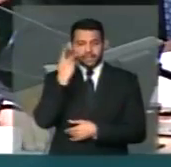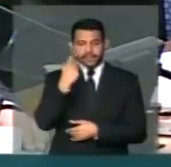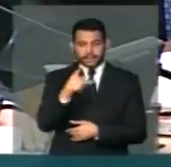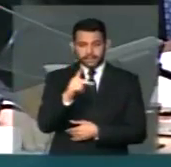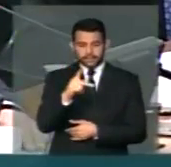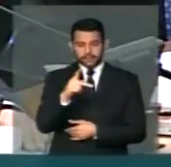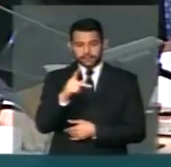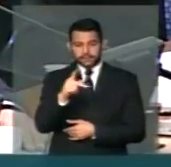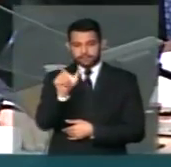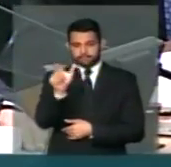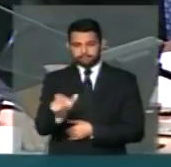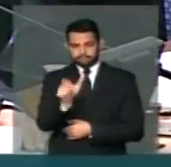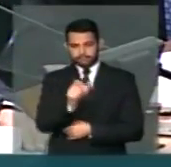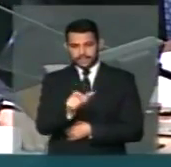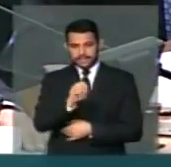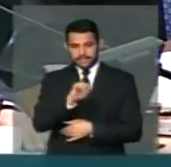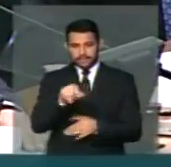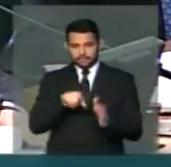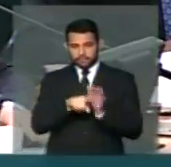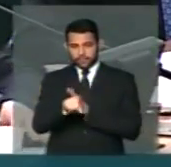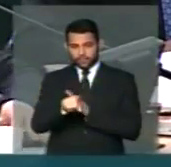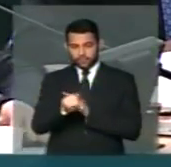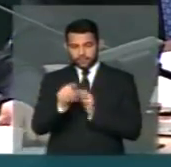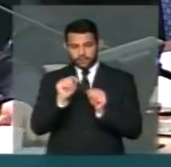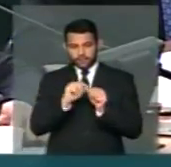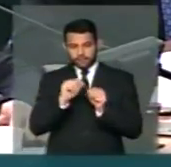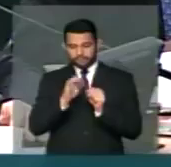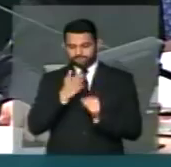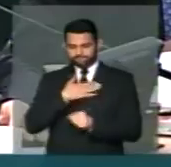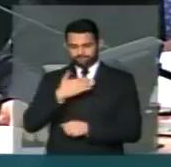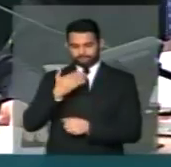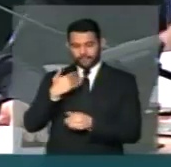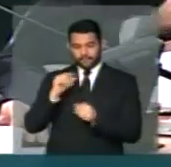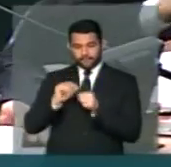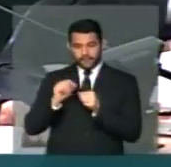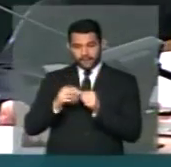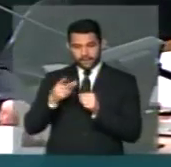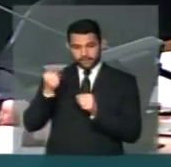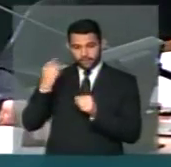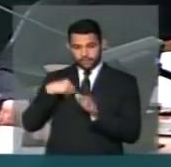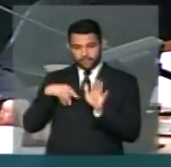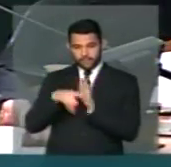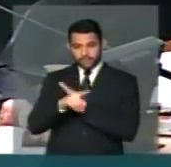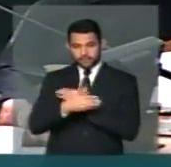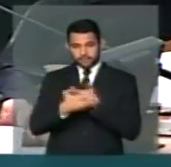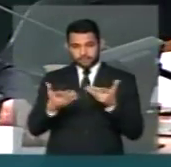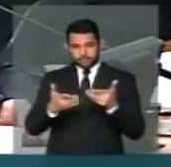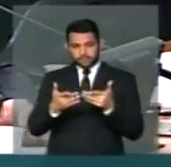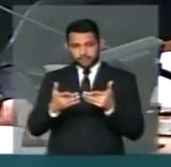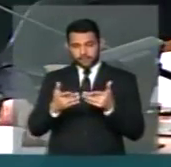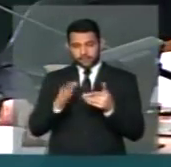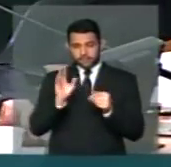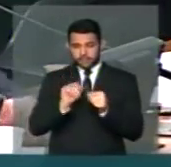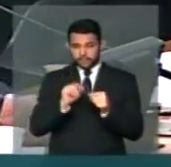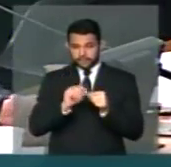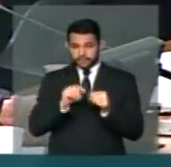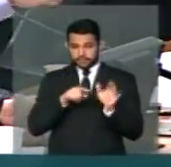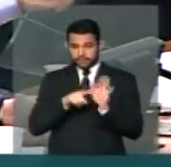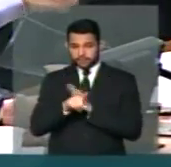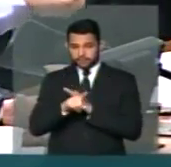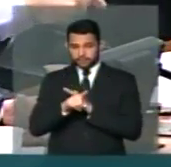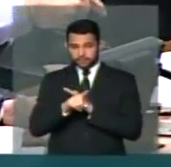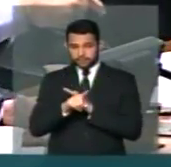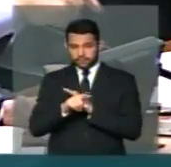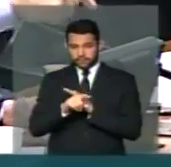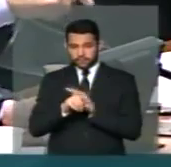deles, se a pergunta que eu faria a ele, como fiz para os outros, é o seguinte, e já fiz aqui, tem nas